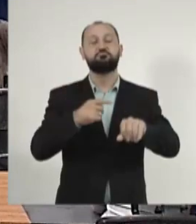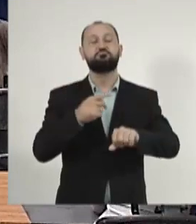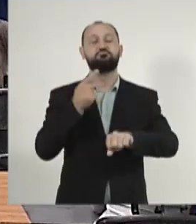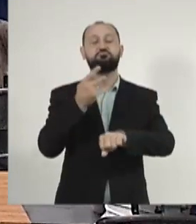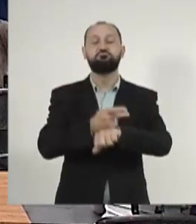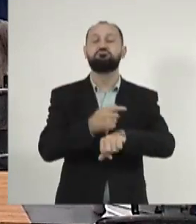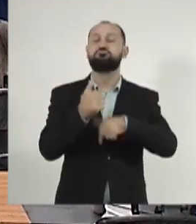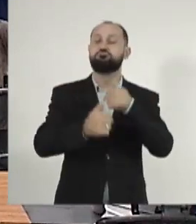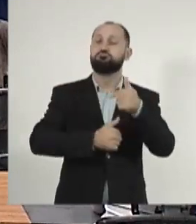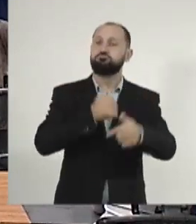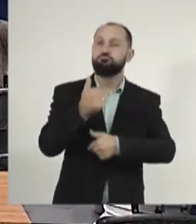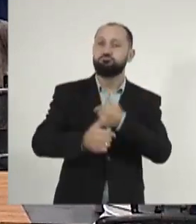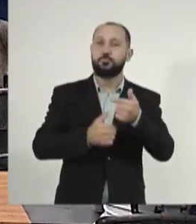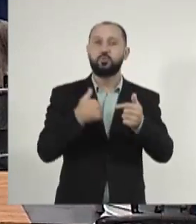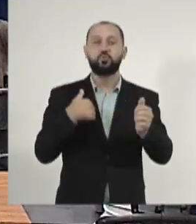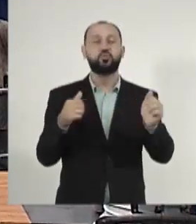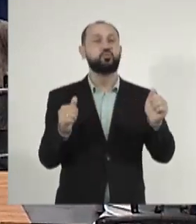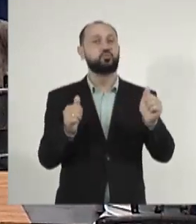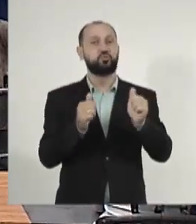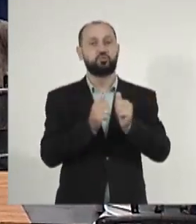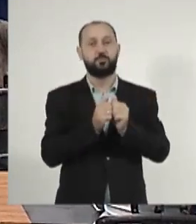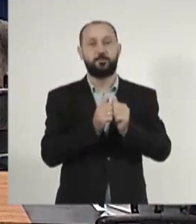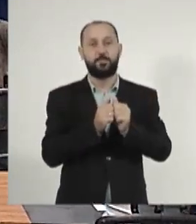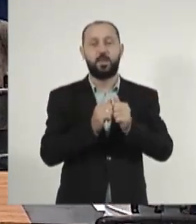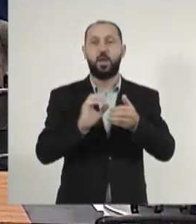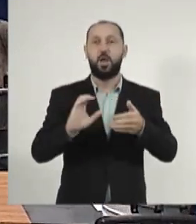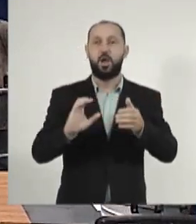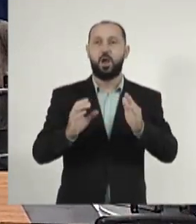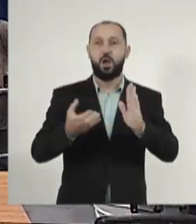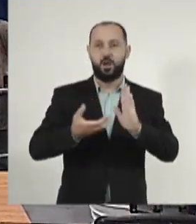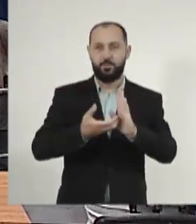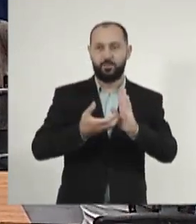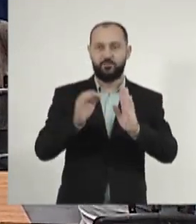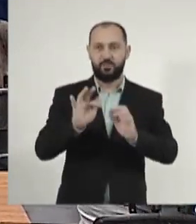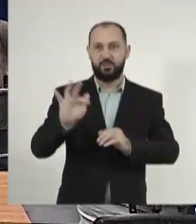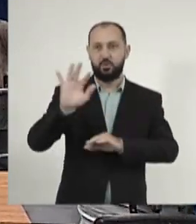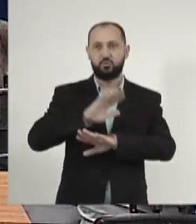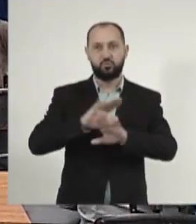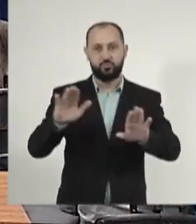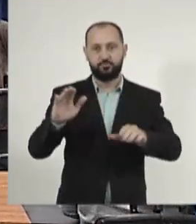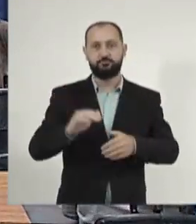seu trabalho junto à Câmara Federal. É só, senhor presidente.